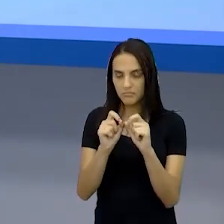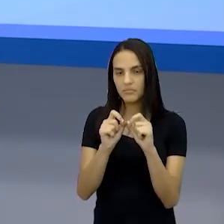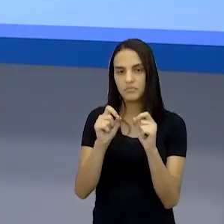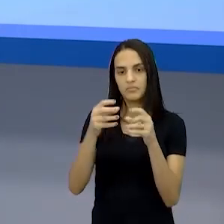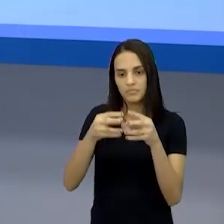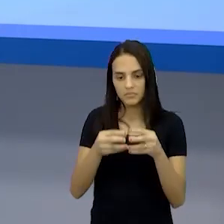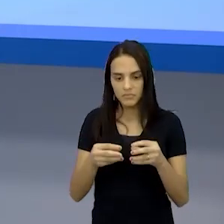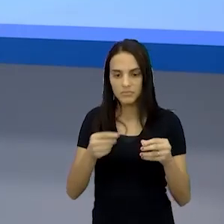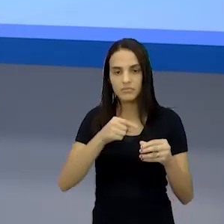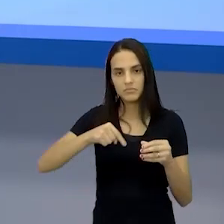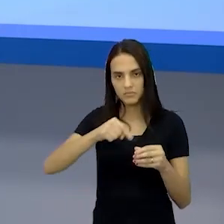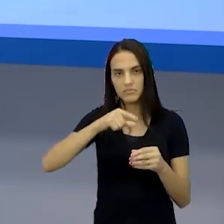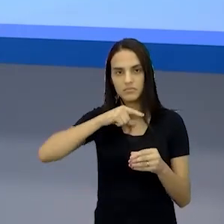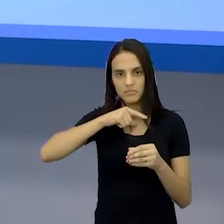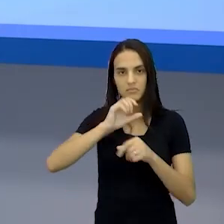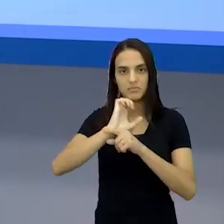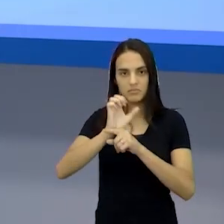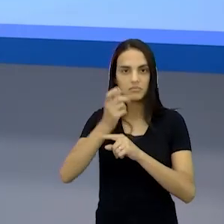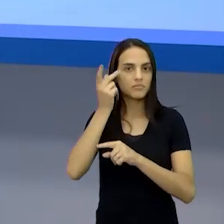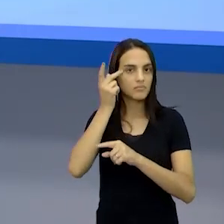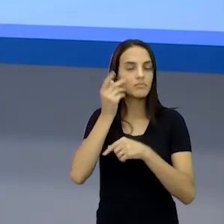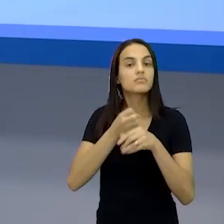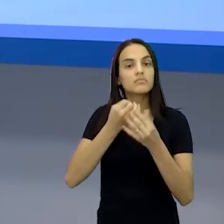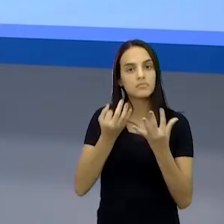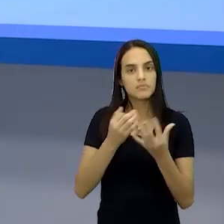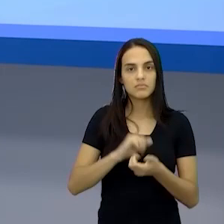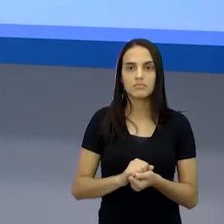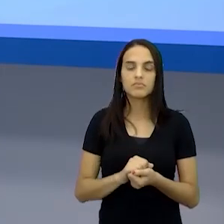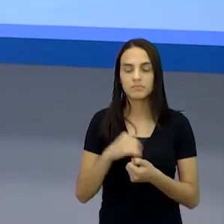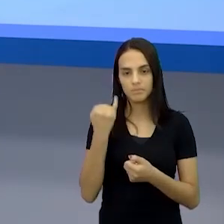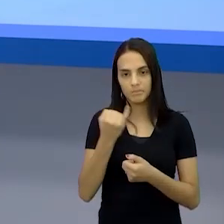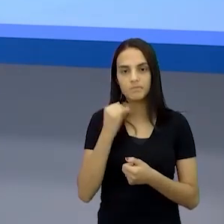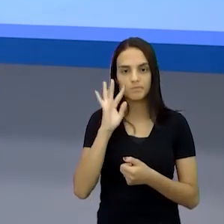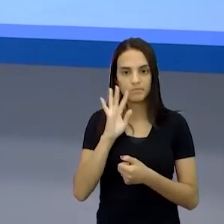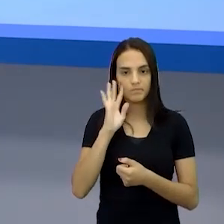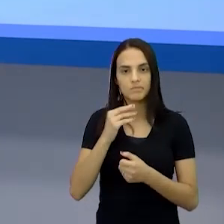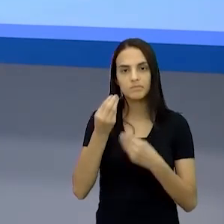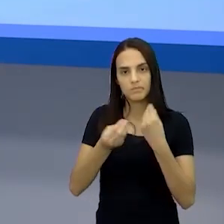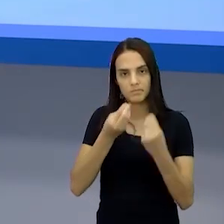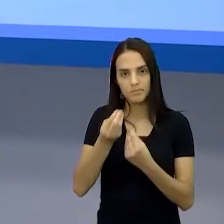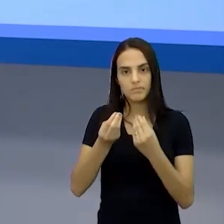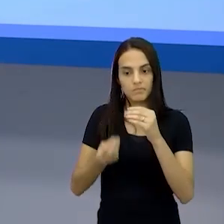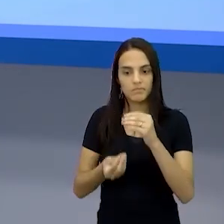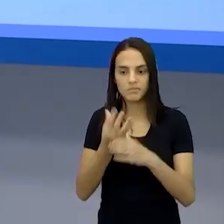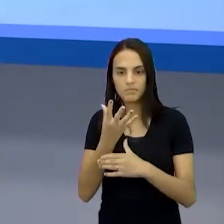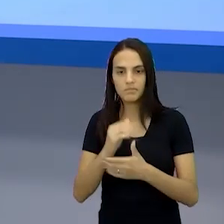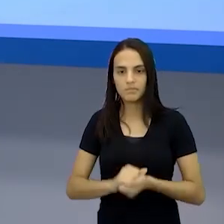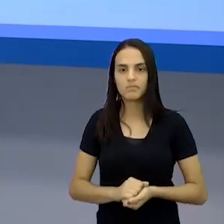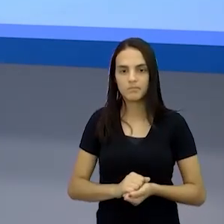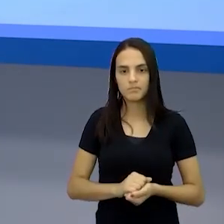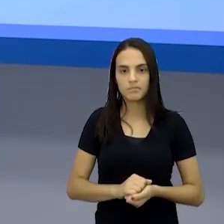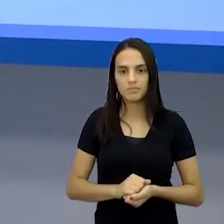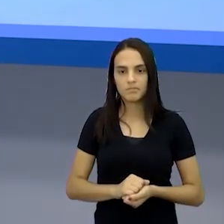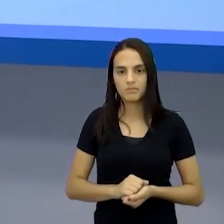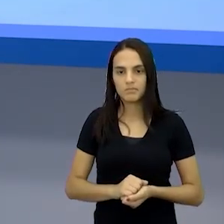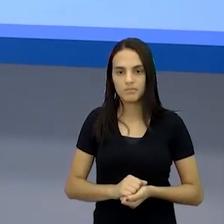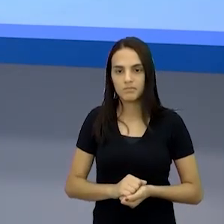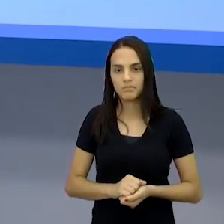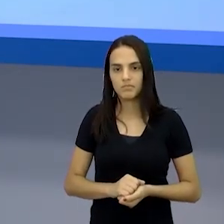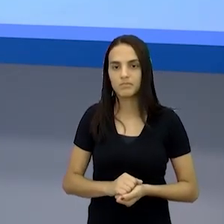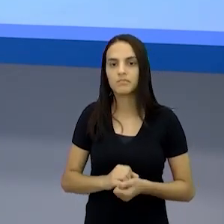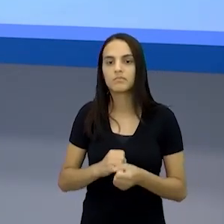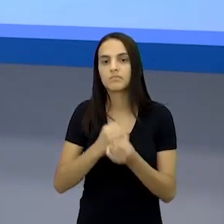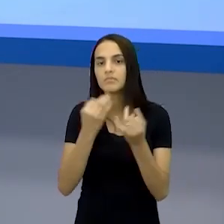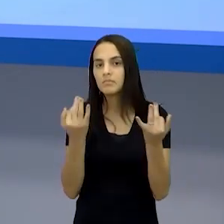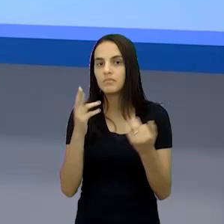nós temos aqui no estado de São Paulo? Né? Então é isso que é legal. Então, como é que ele foi formado? Né? Qual